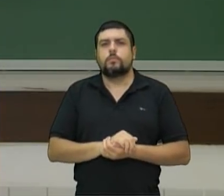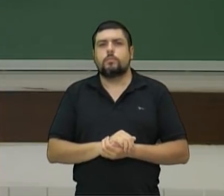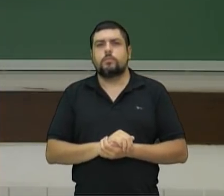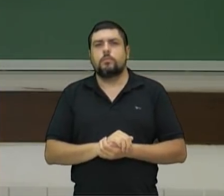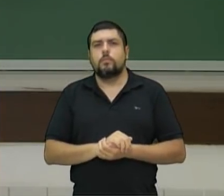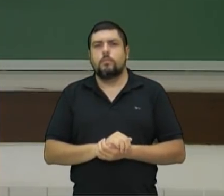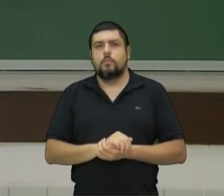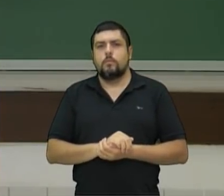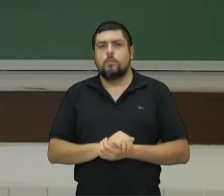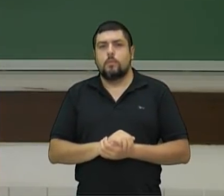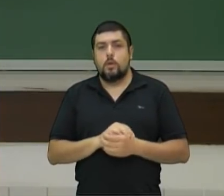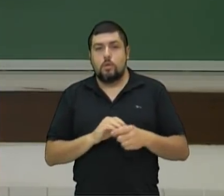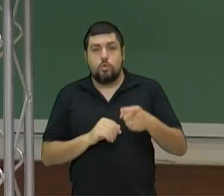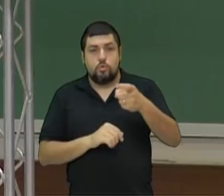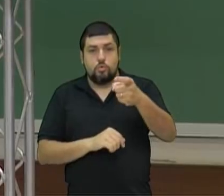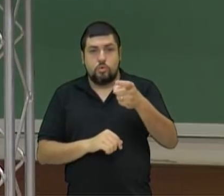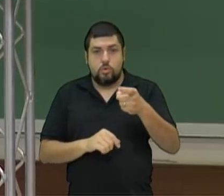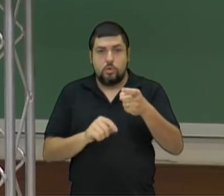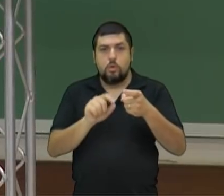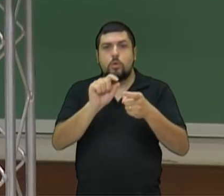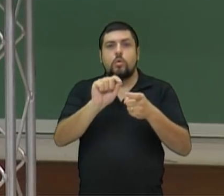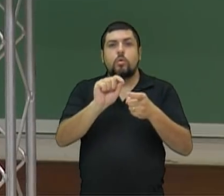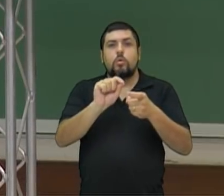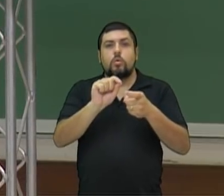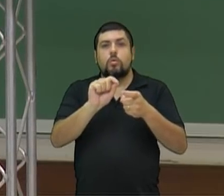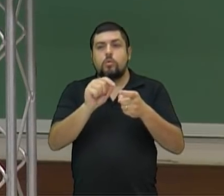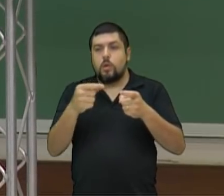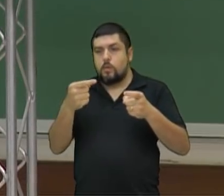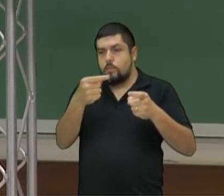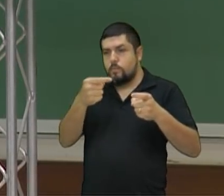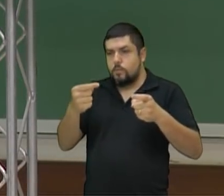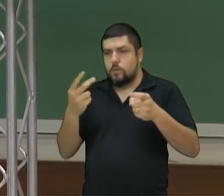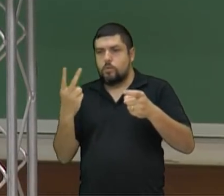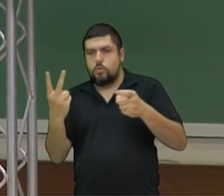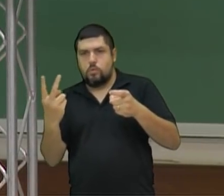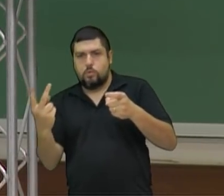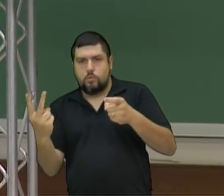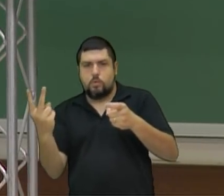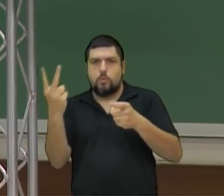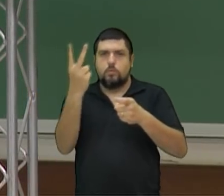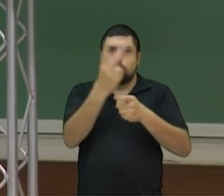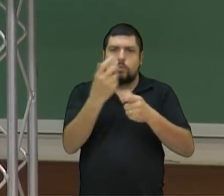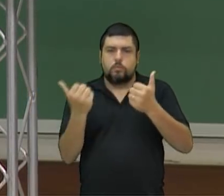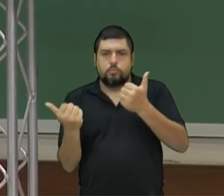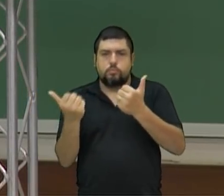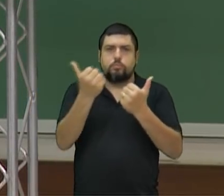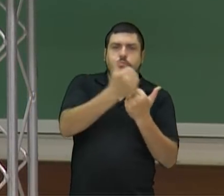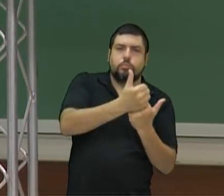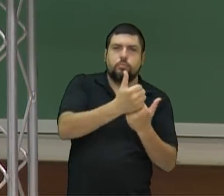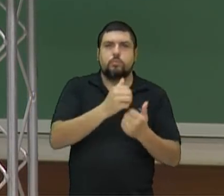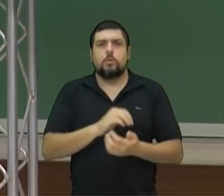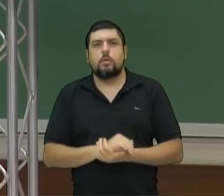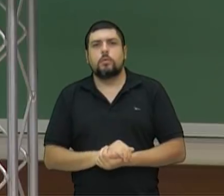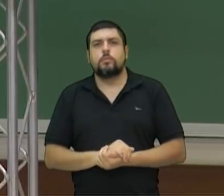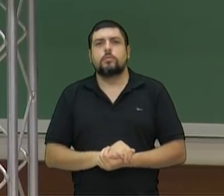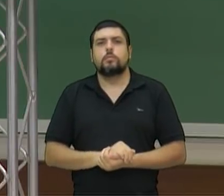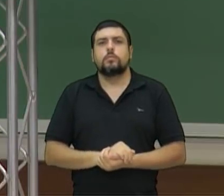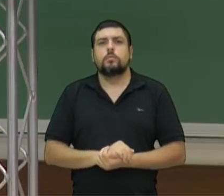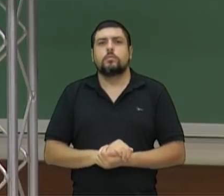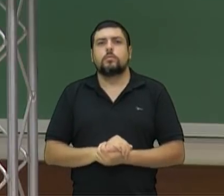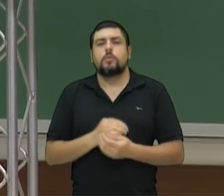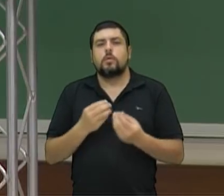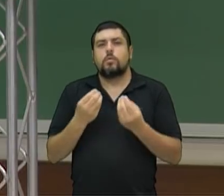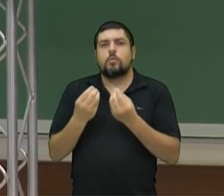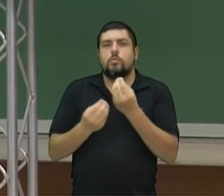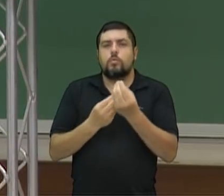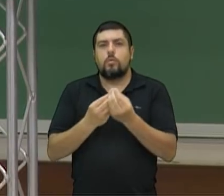a menos 2, eu tenho que f de x é igual a módulo de x. Então, f de menos 2 será o módulo de menos